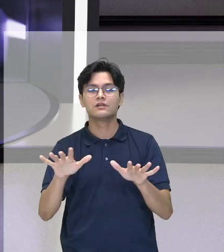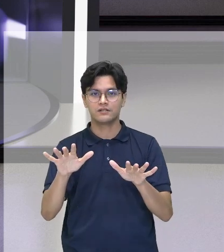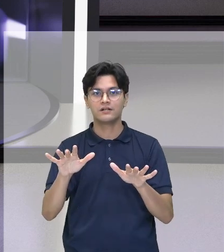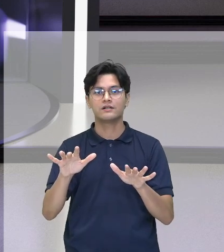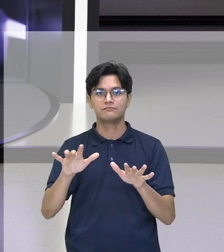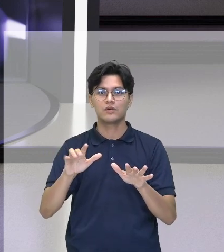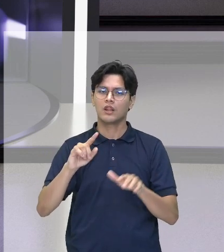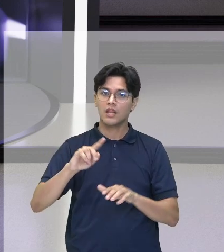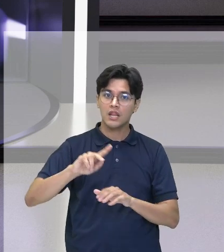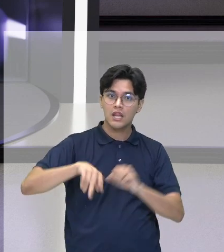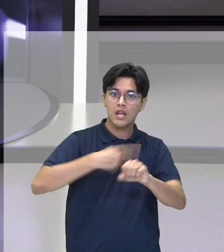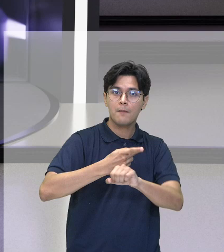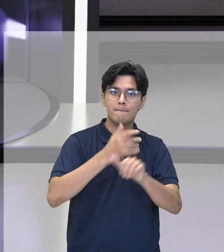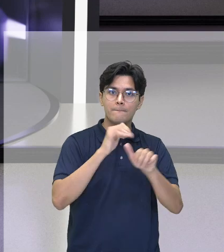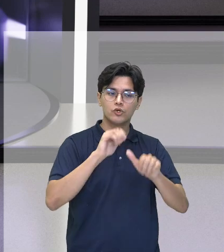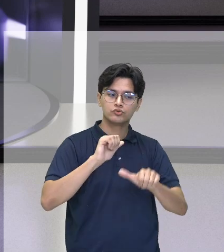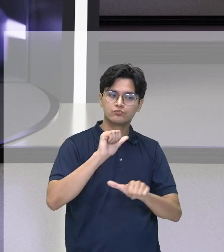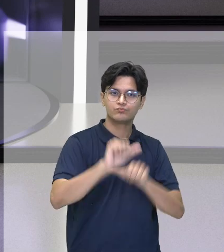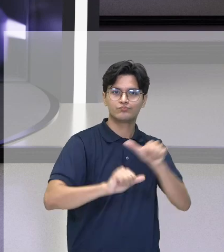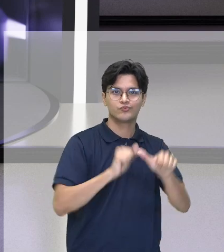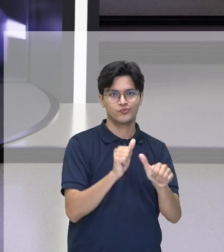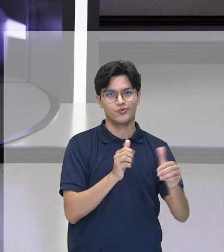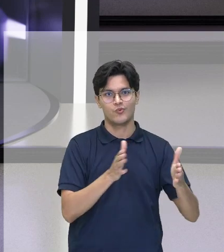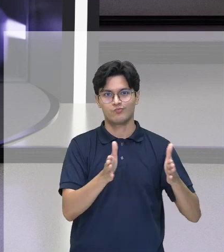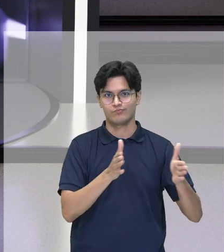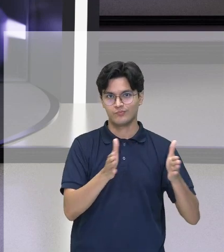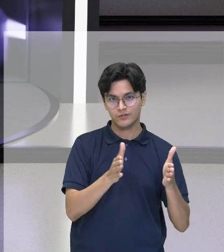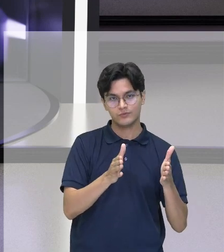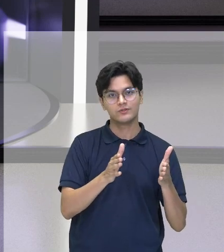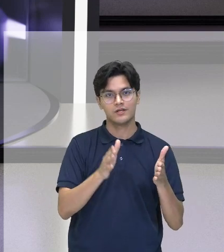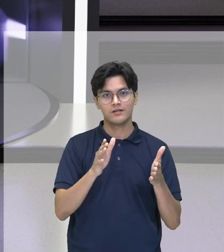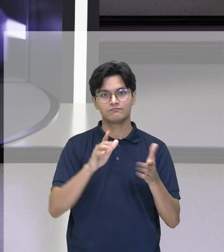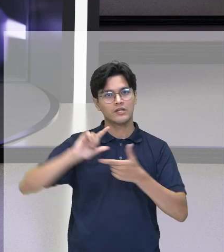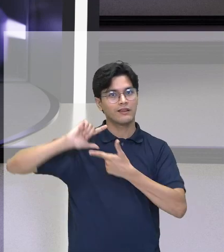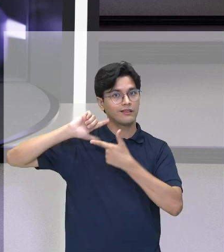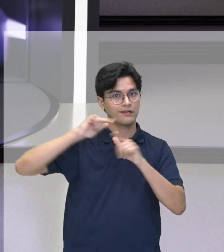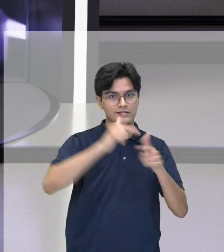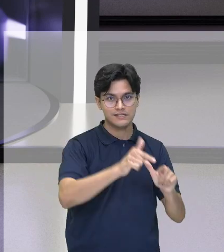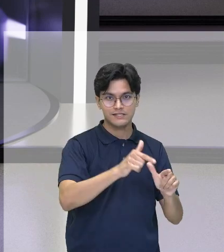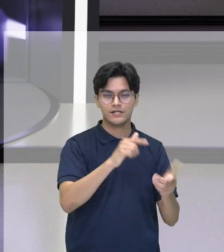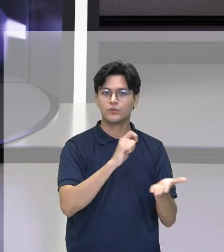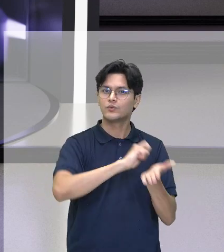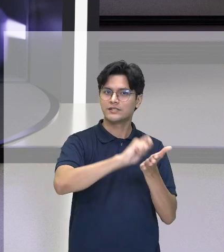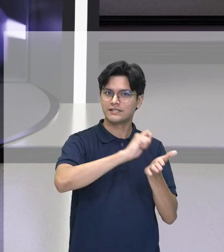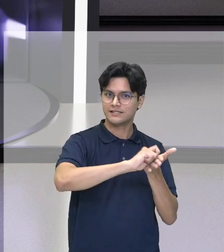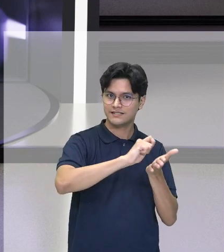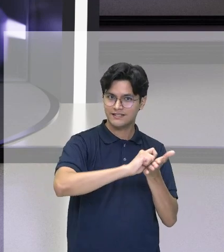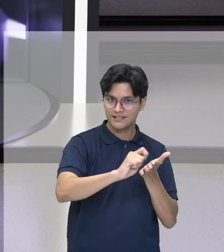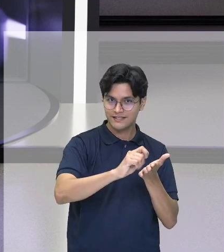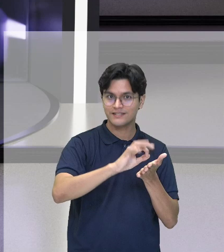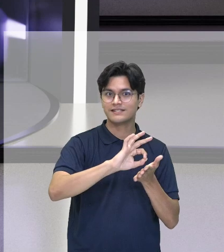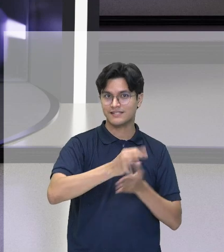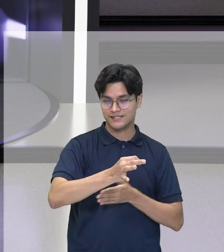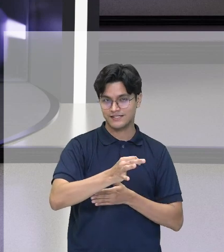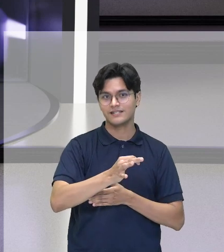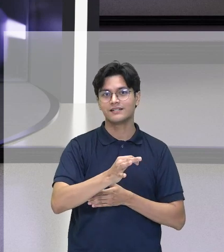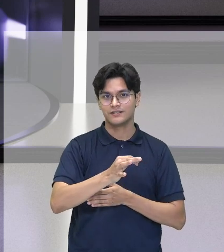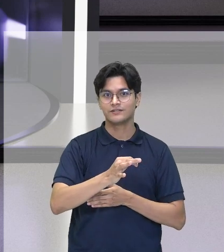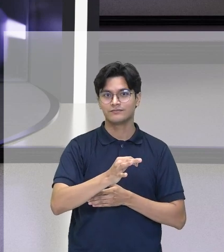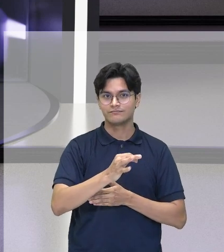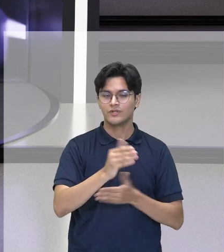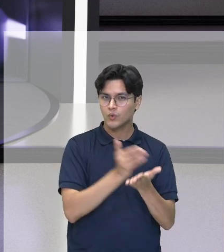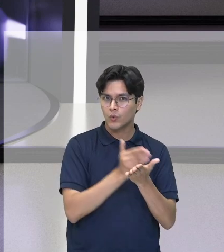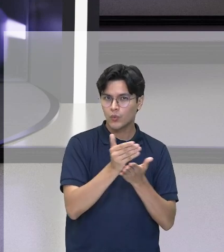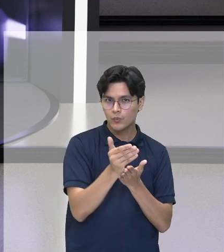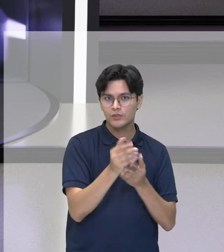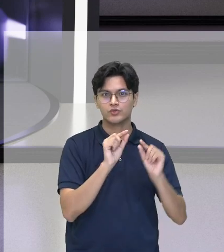e depois foi para uma fase de tradição escrita, que aí se canonizou no seio daquela